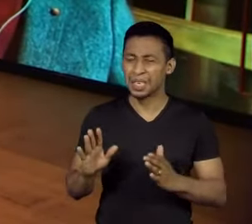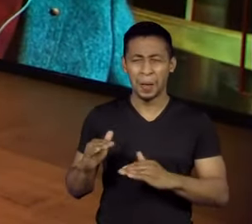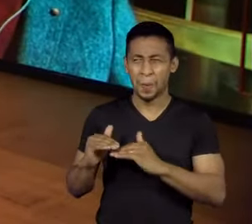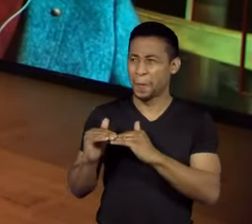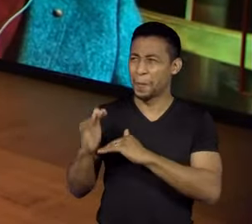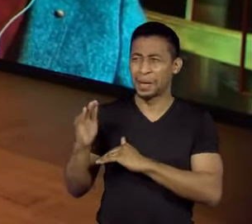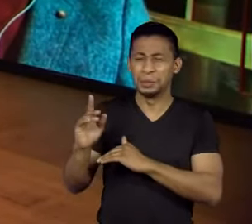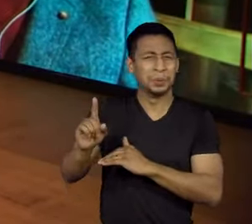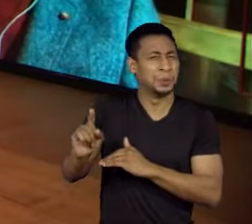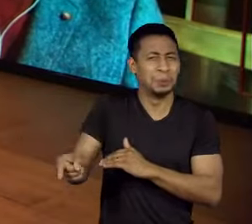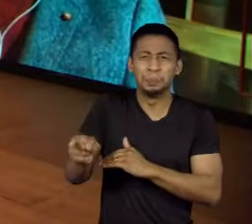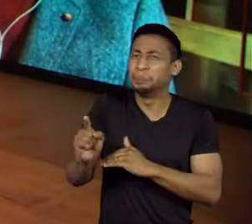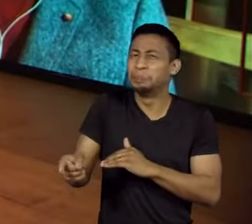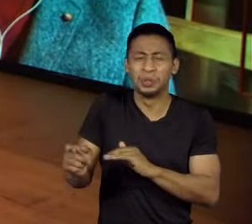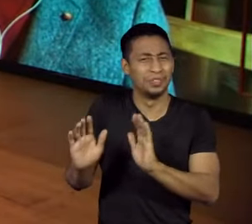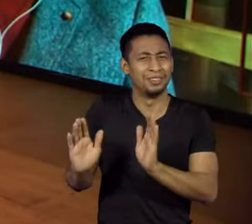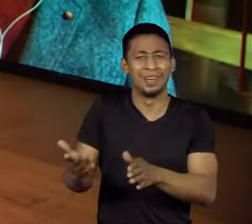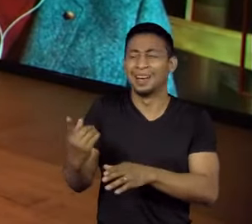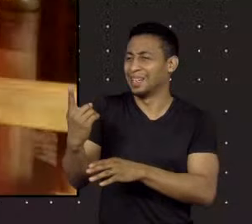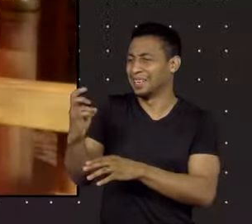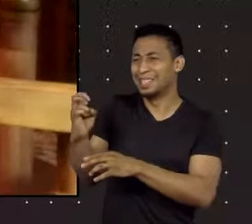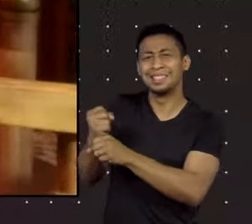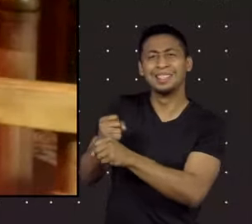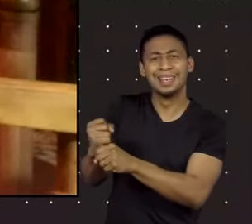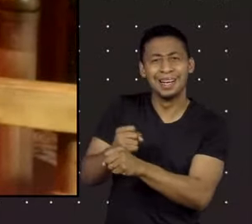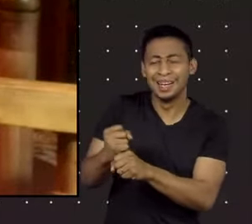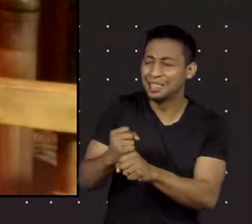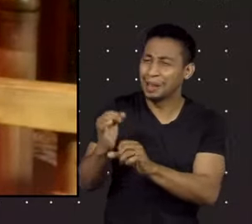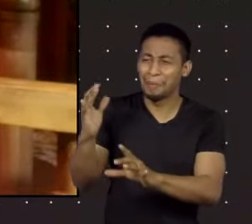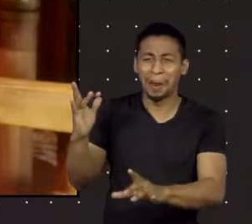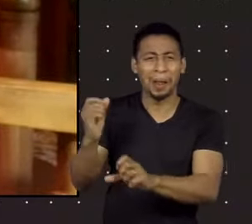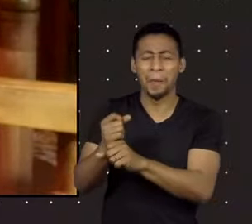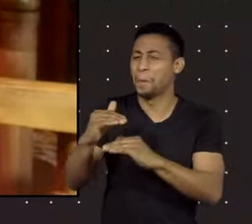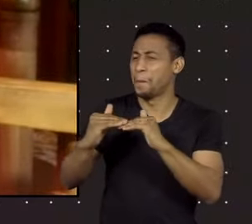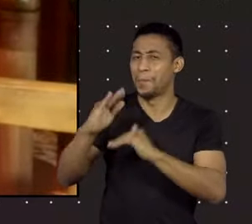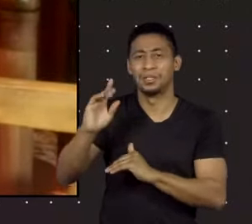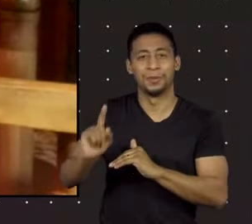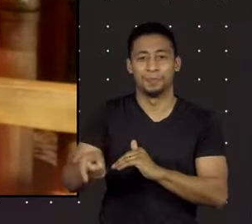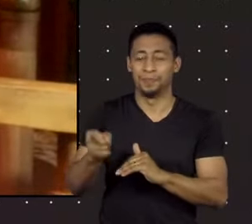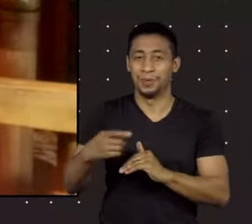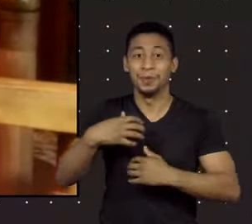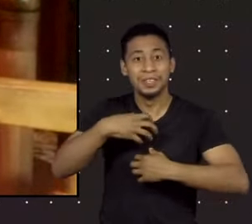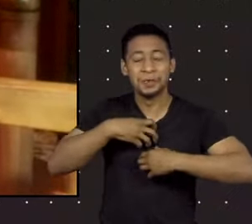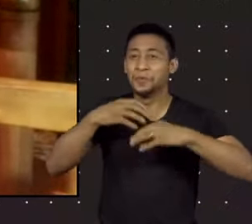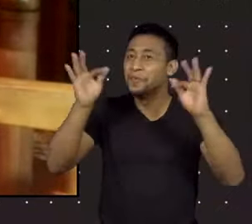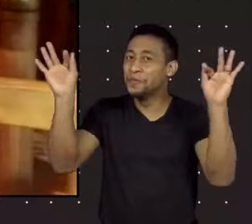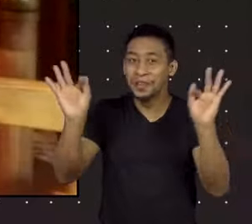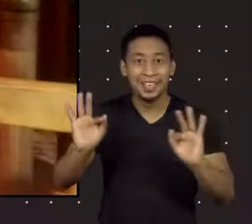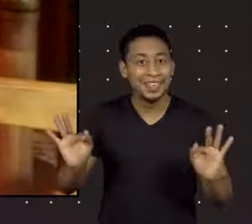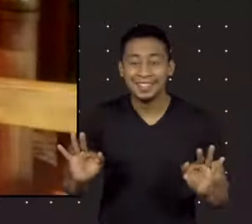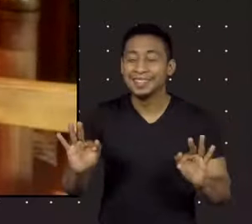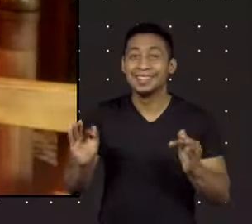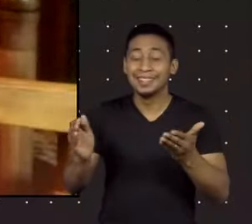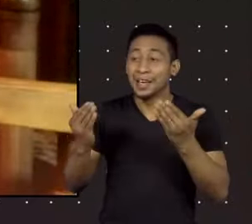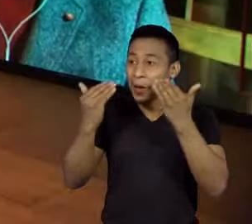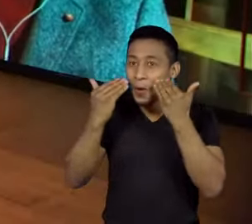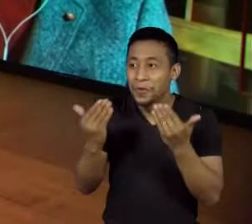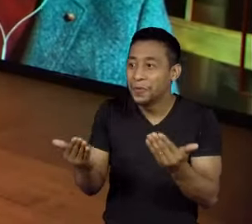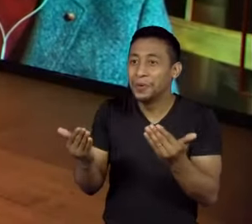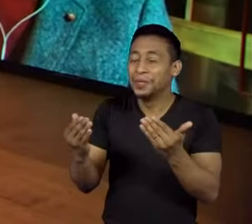músicos nesse programa aí, nesses 15 anos aí, né? E é uma felicidade minha muito grande quando eu vejo eu vou reger